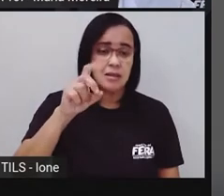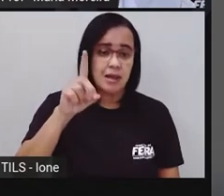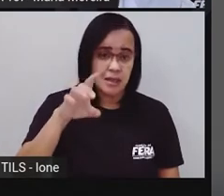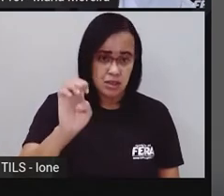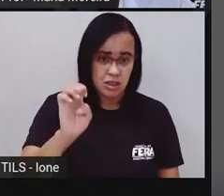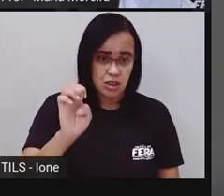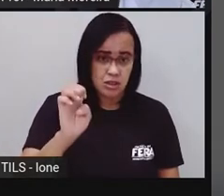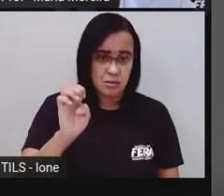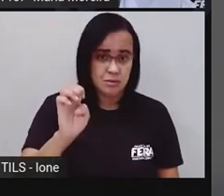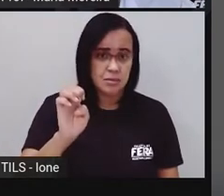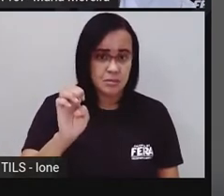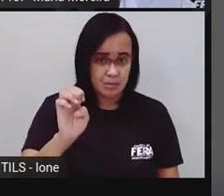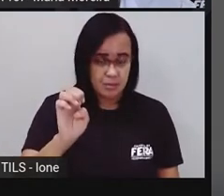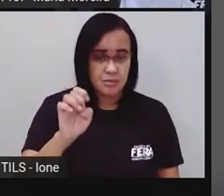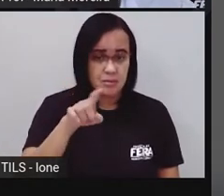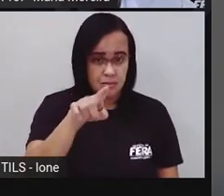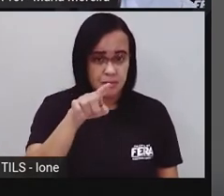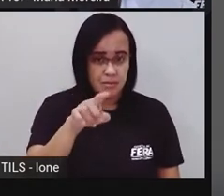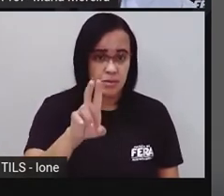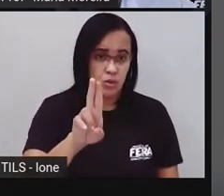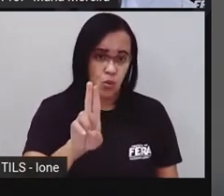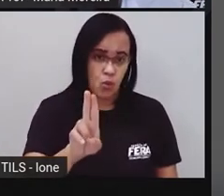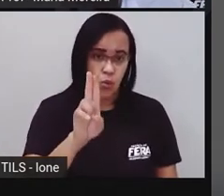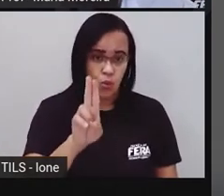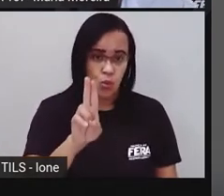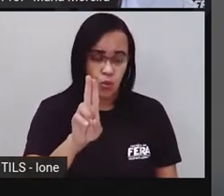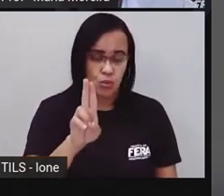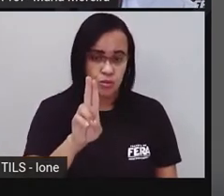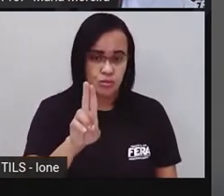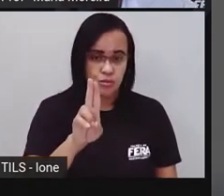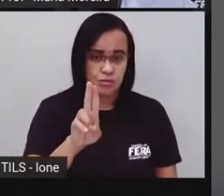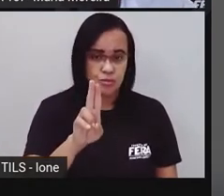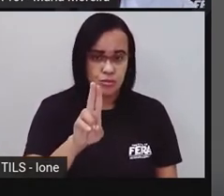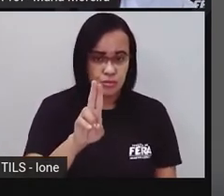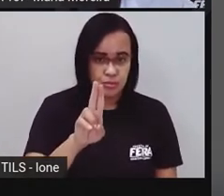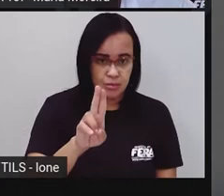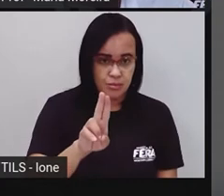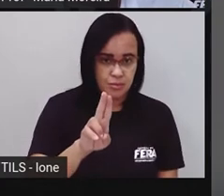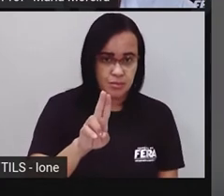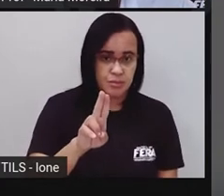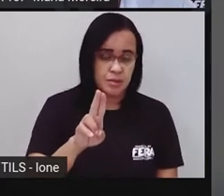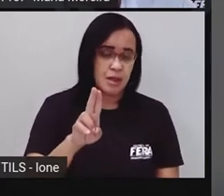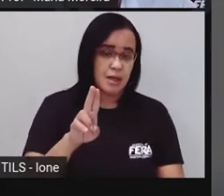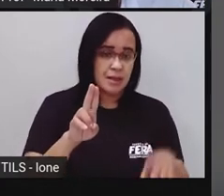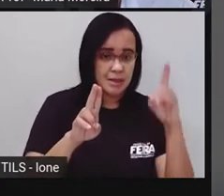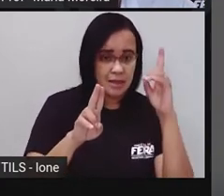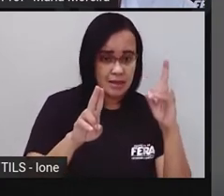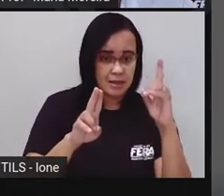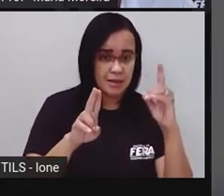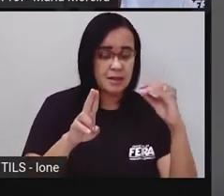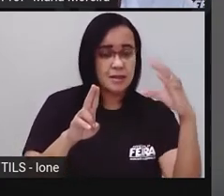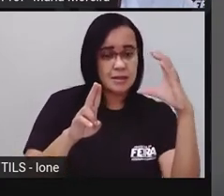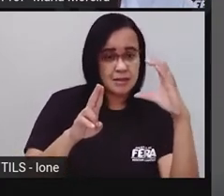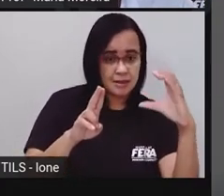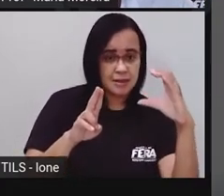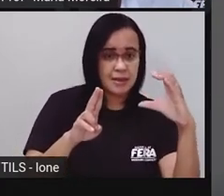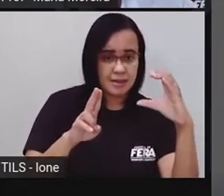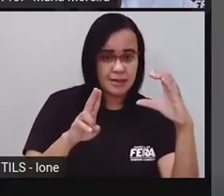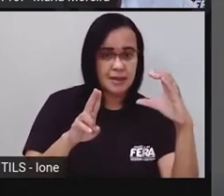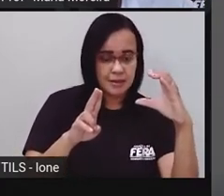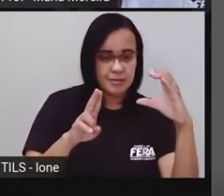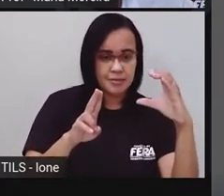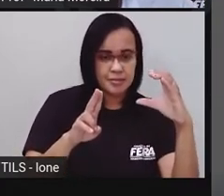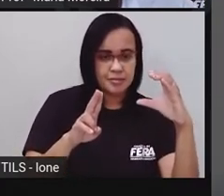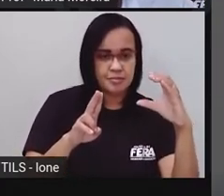a unidade não é isso aqui tá nossa dezena aqui tá a centena e aqui tá o que a